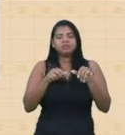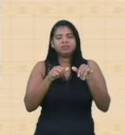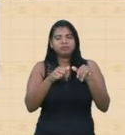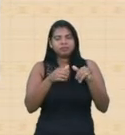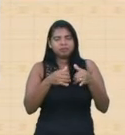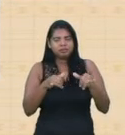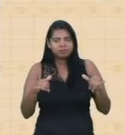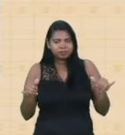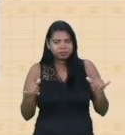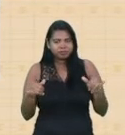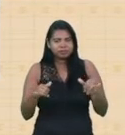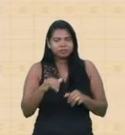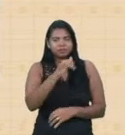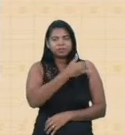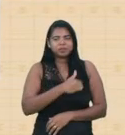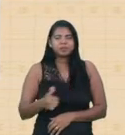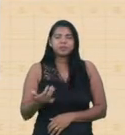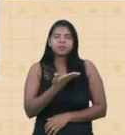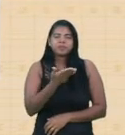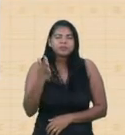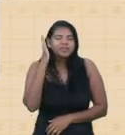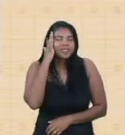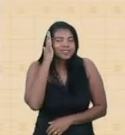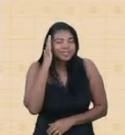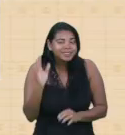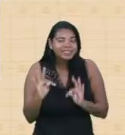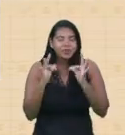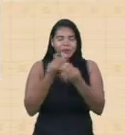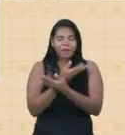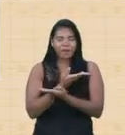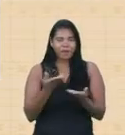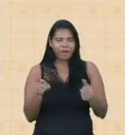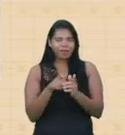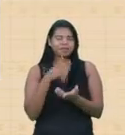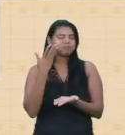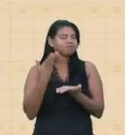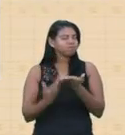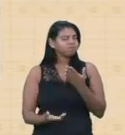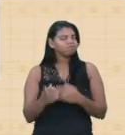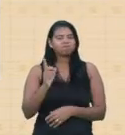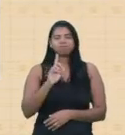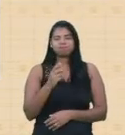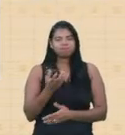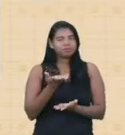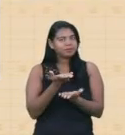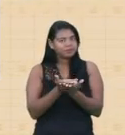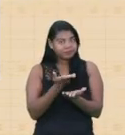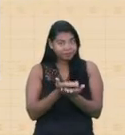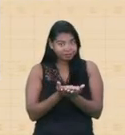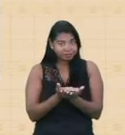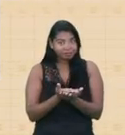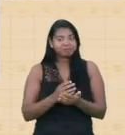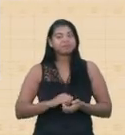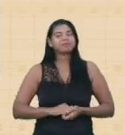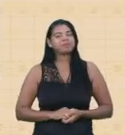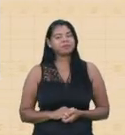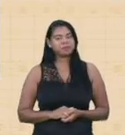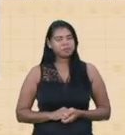elétrica. Então, e aí, você entendeu tudo direitinho? Então, não percam as nossas próximas aulas, onde nós vamos dar